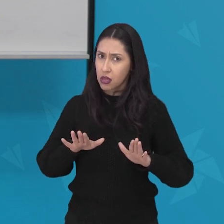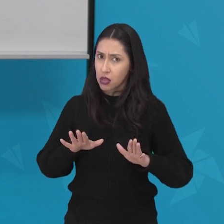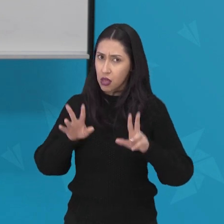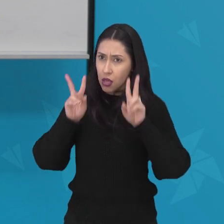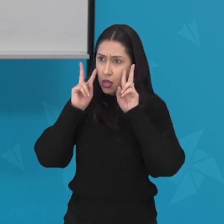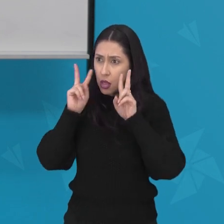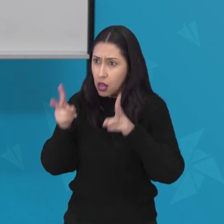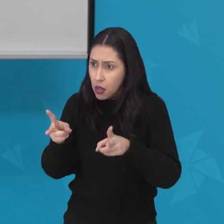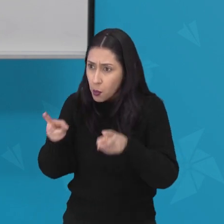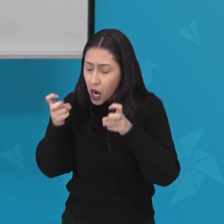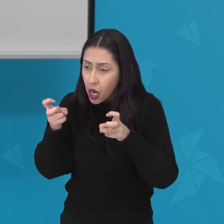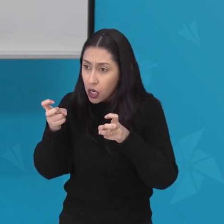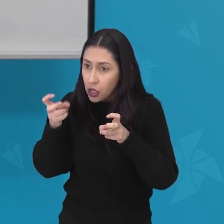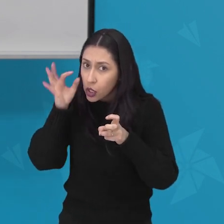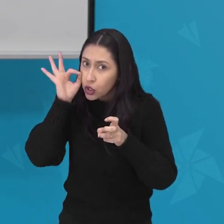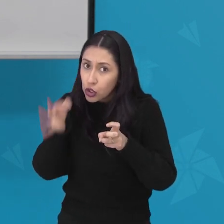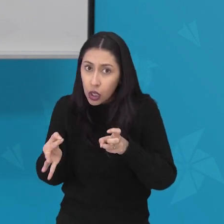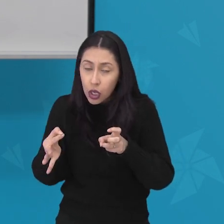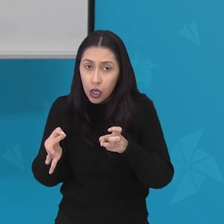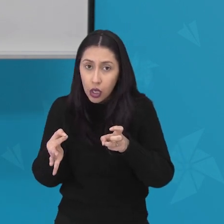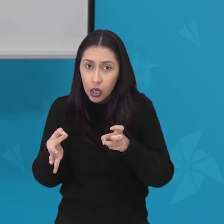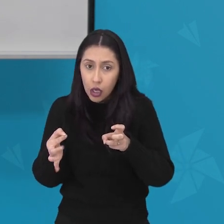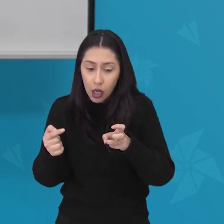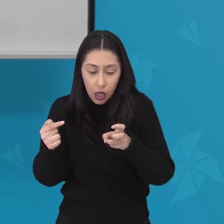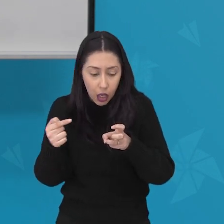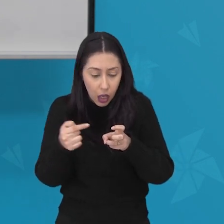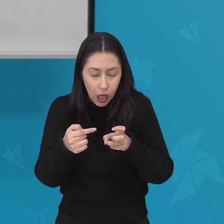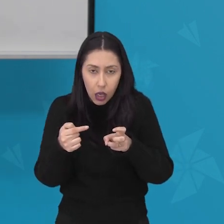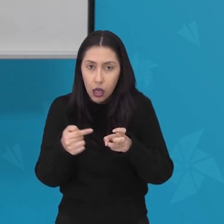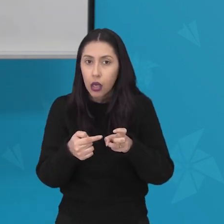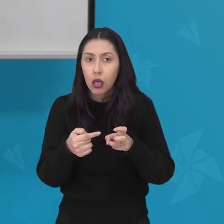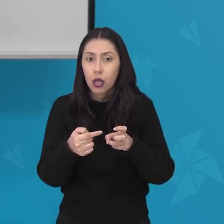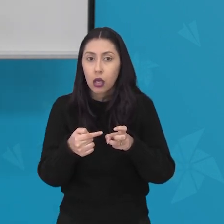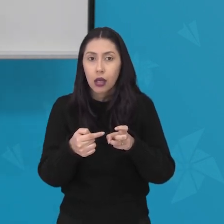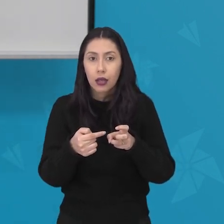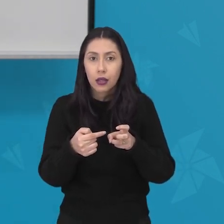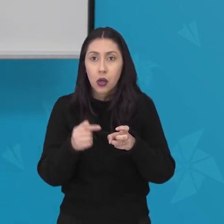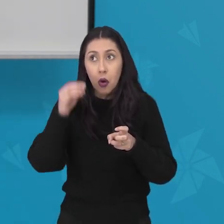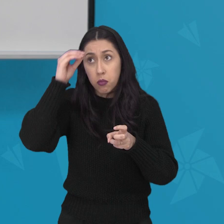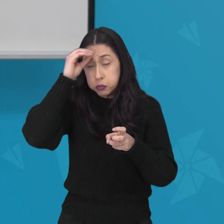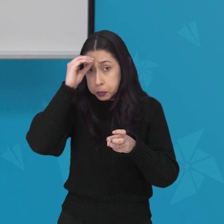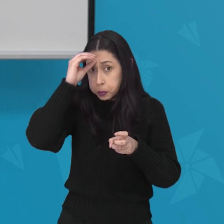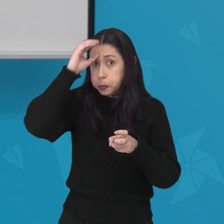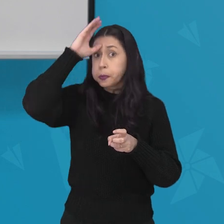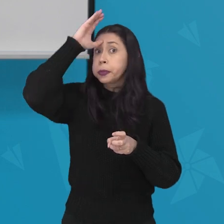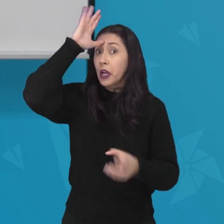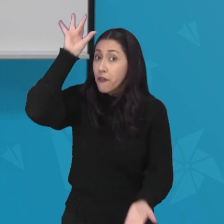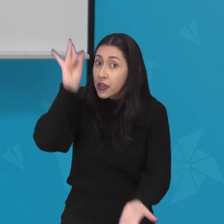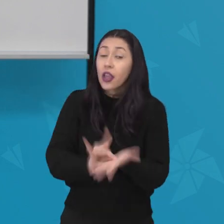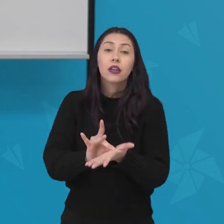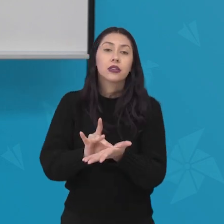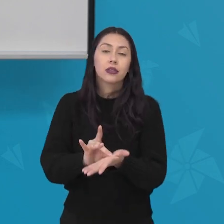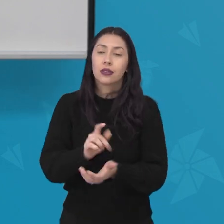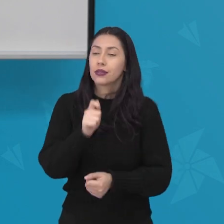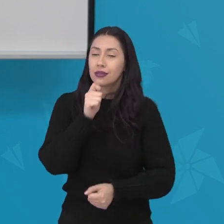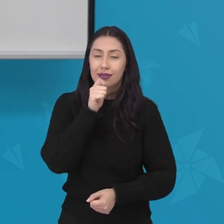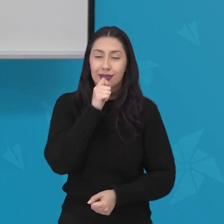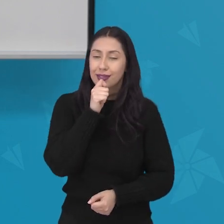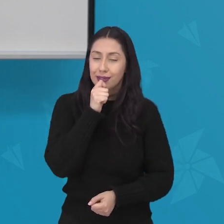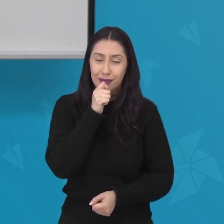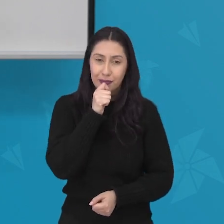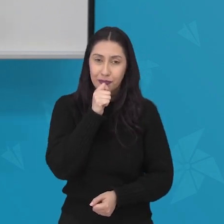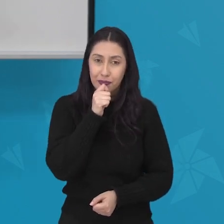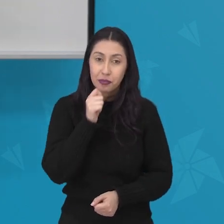percepção mais imediata, ela ainda não constitui um conhecimento verdadeiro,